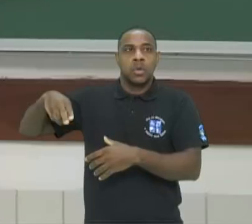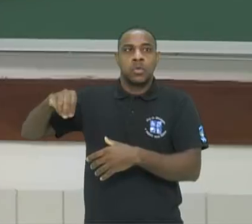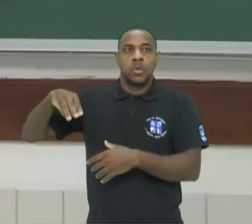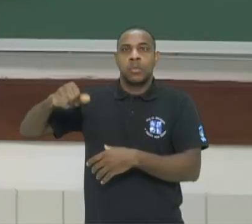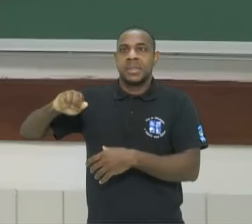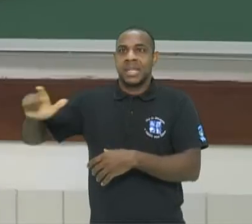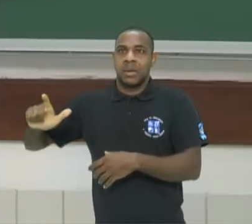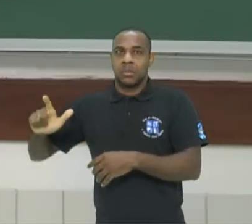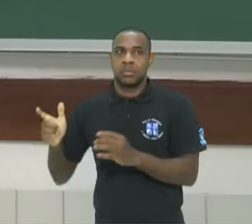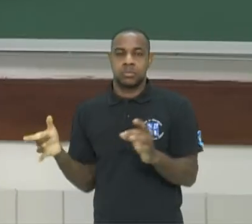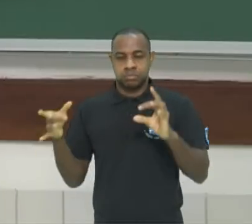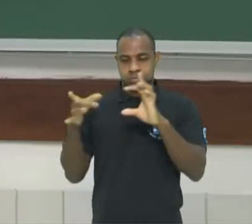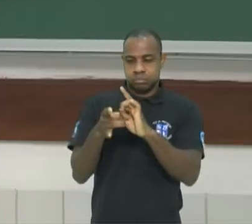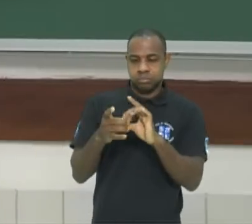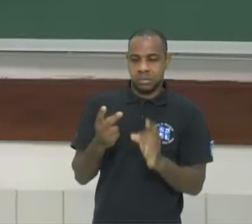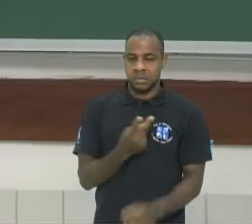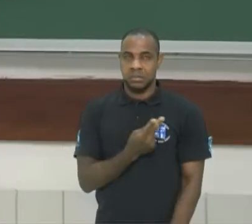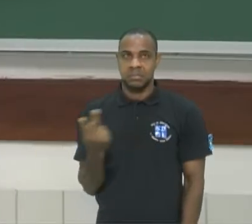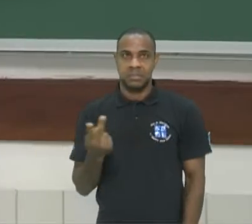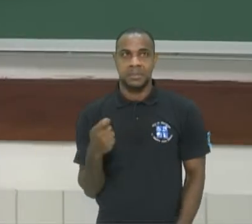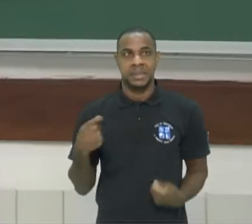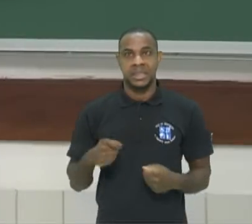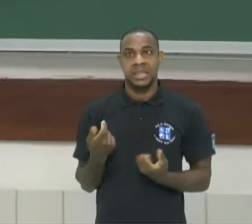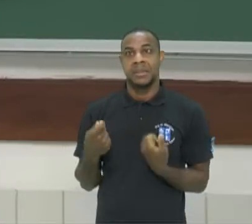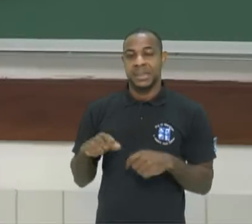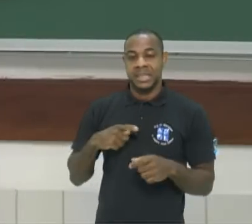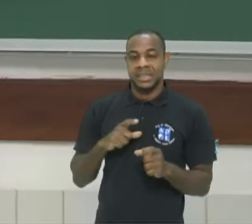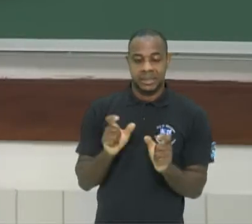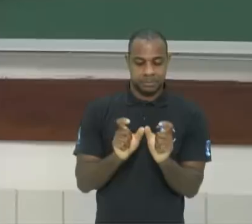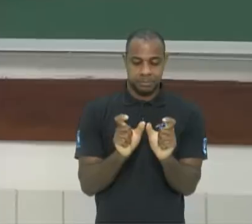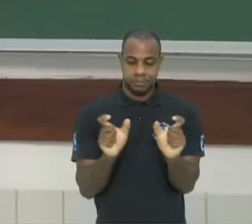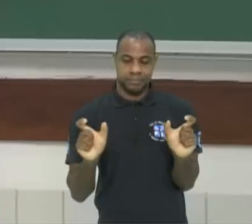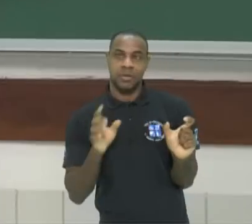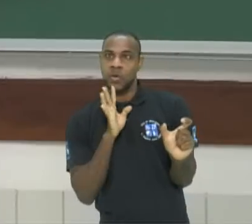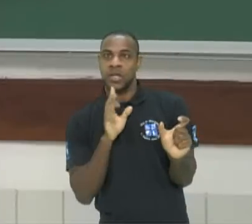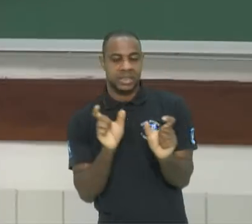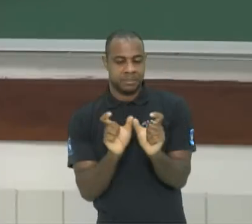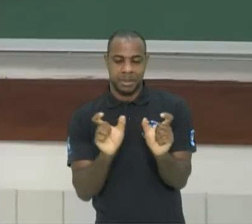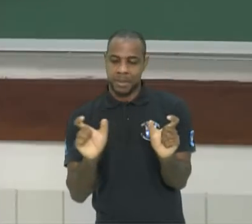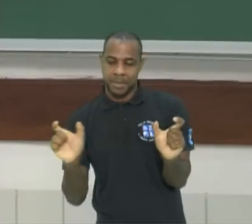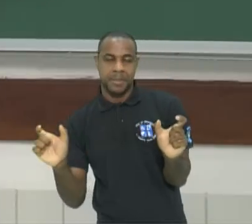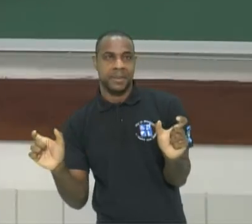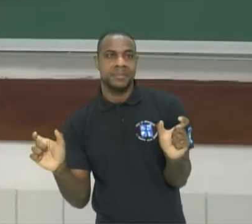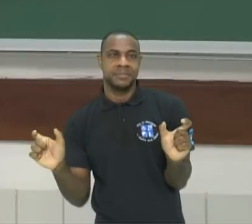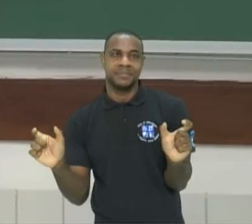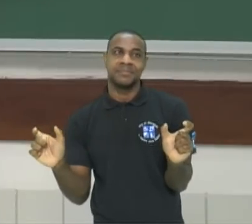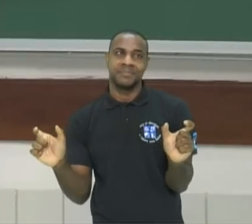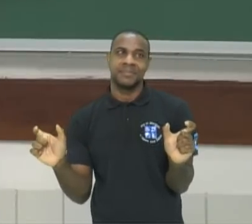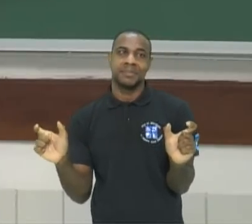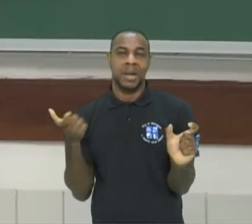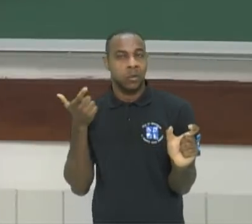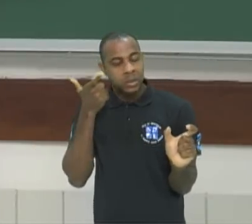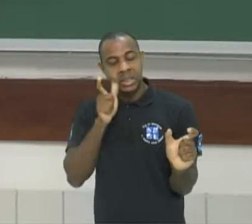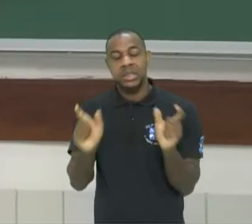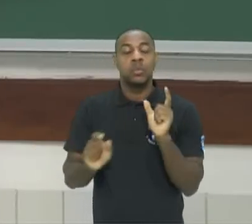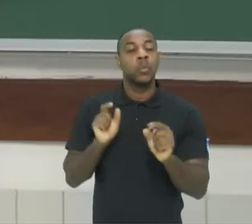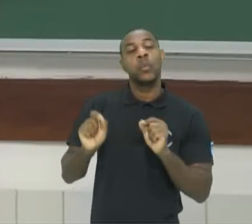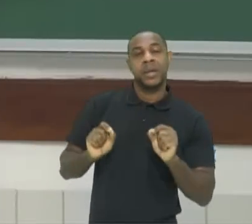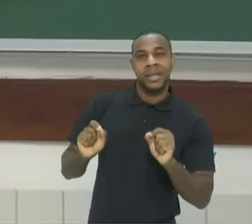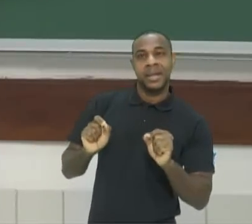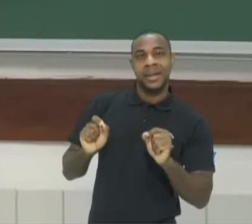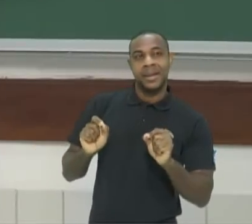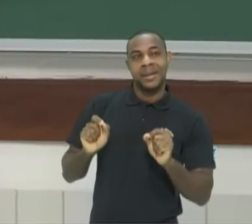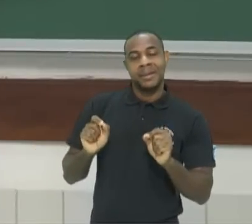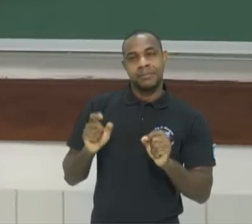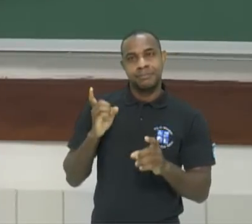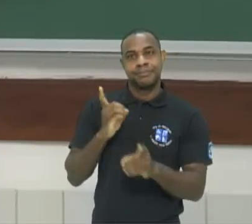sujeito. Então, veja, eu preciso conhecer todas as partes que funcionam ali na minha oração, para conseguir, então,